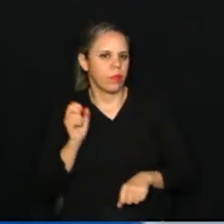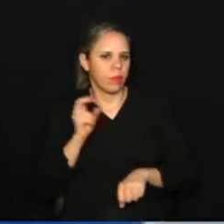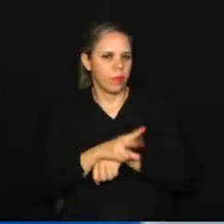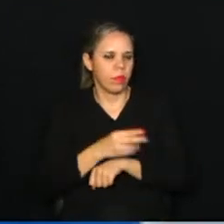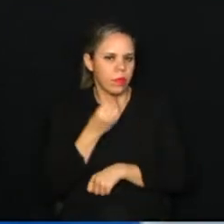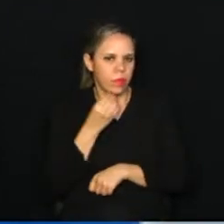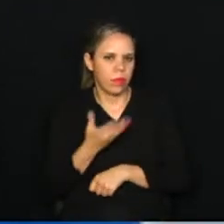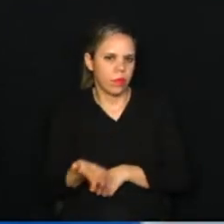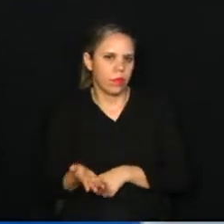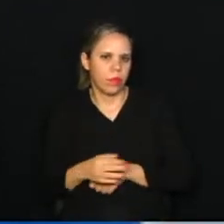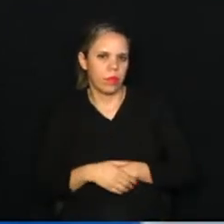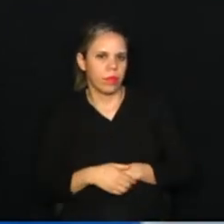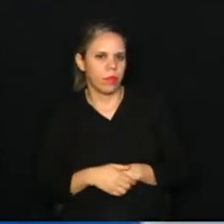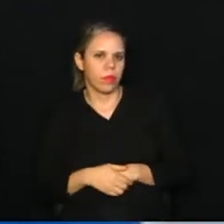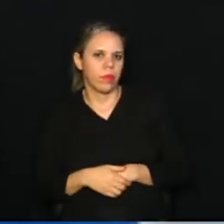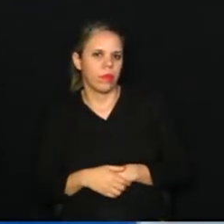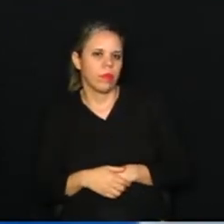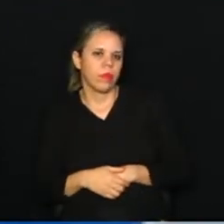né?